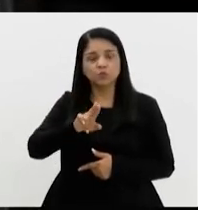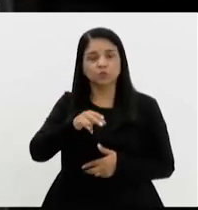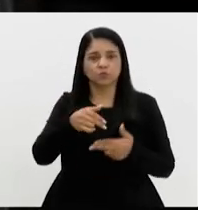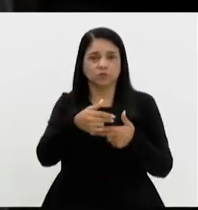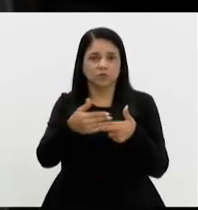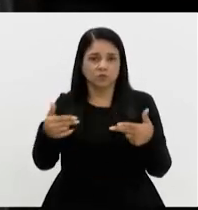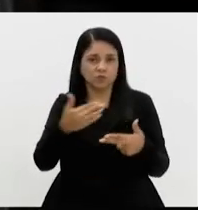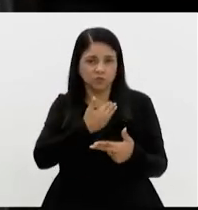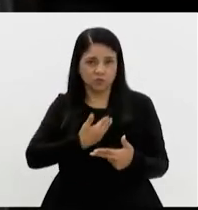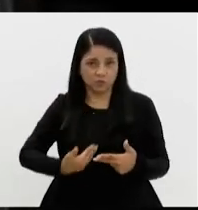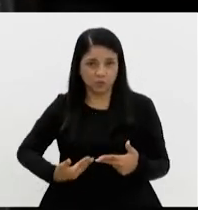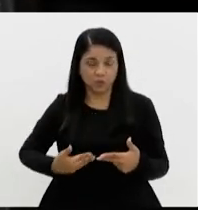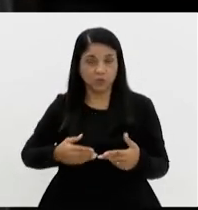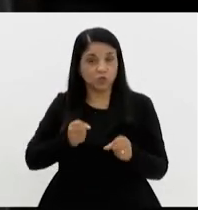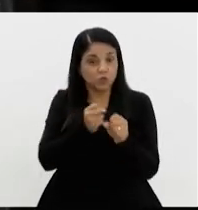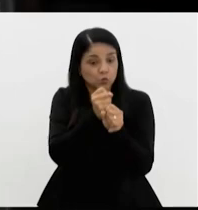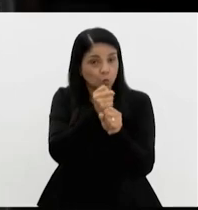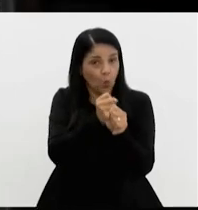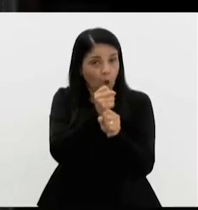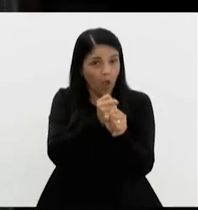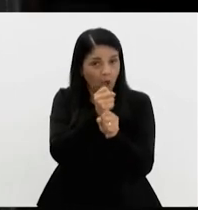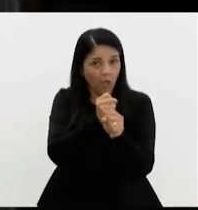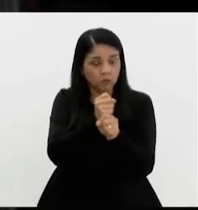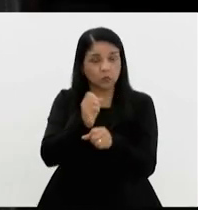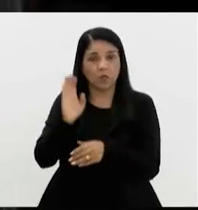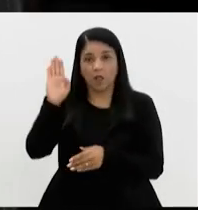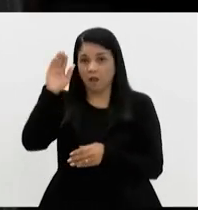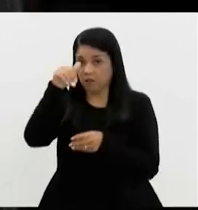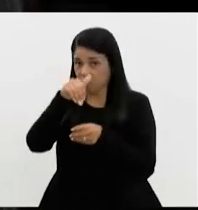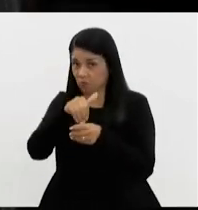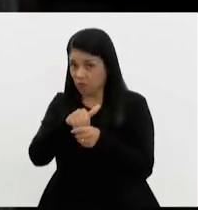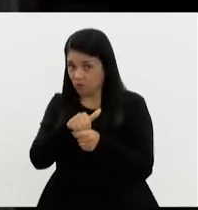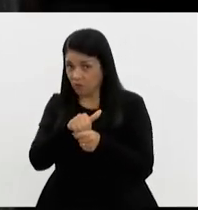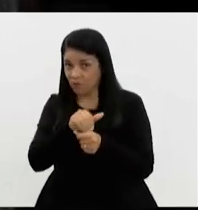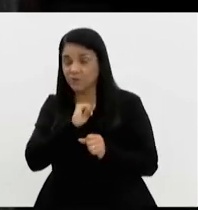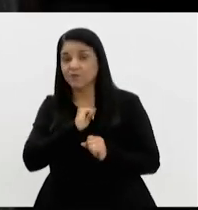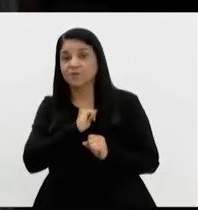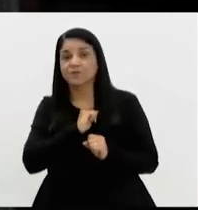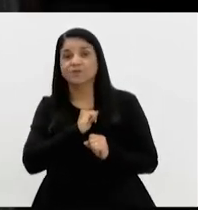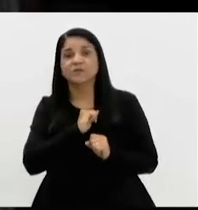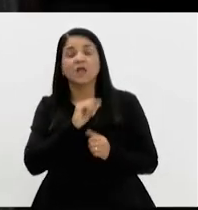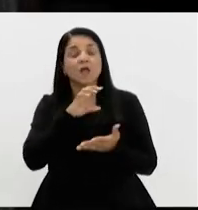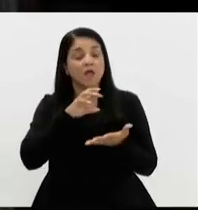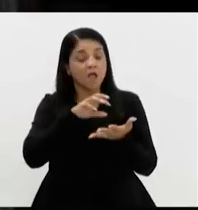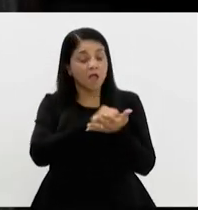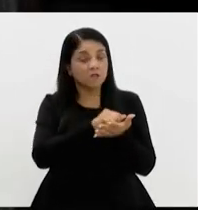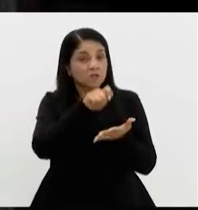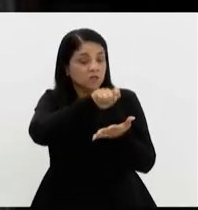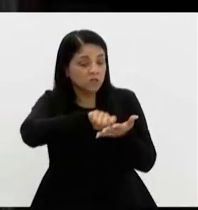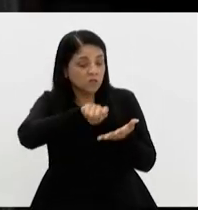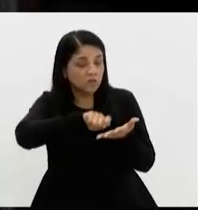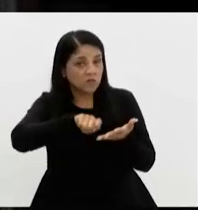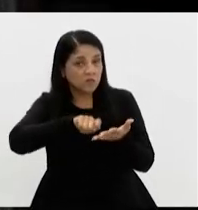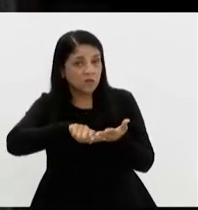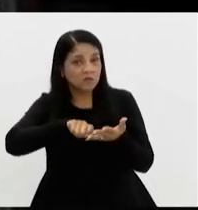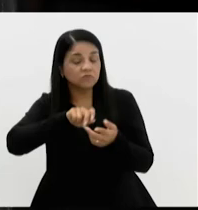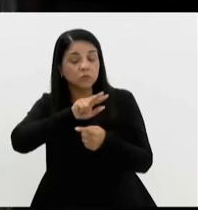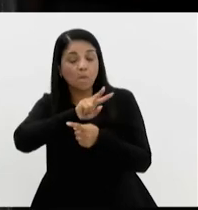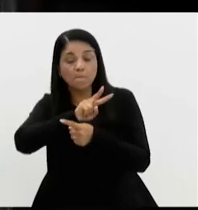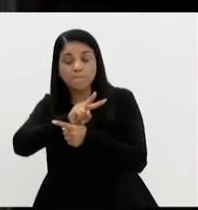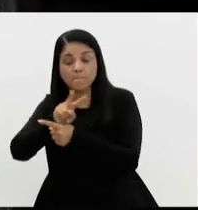eleitoral ainda mais importante se faz anotar esta ideia de